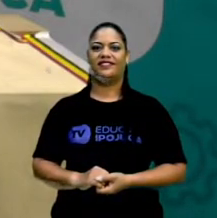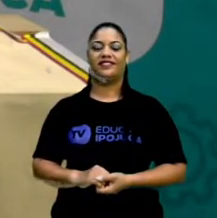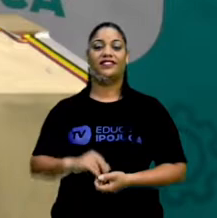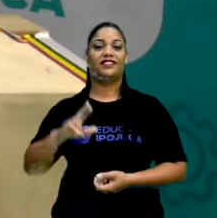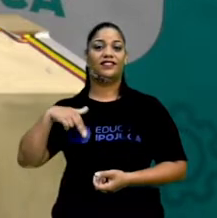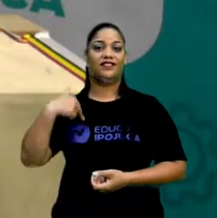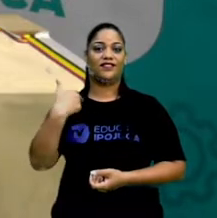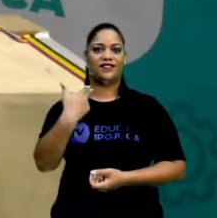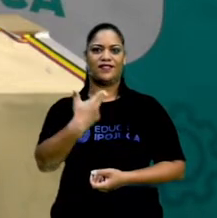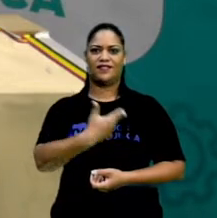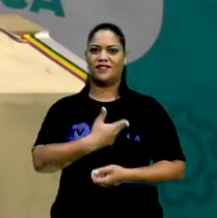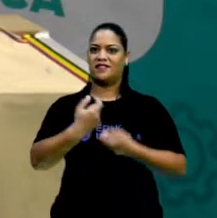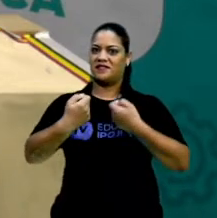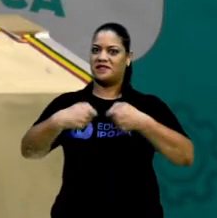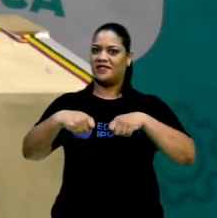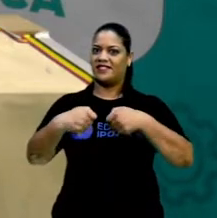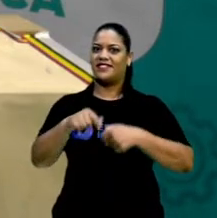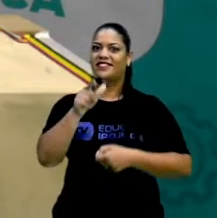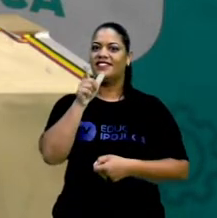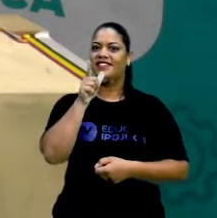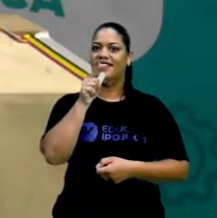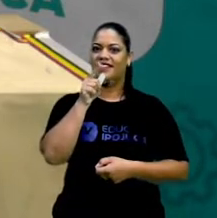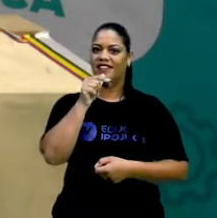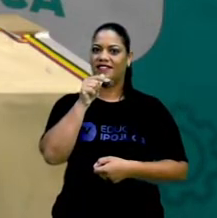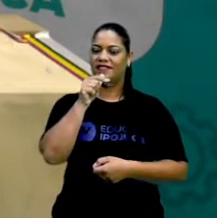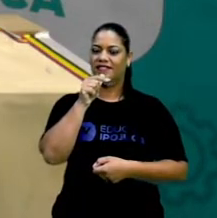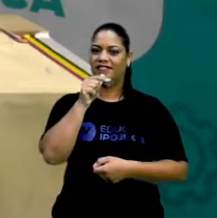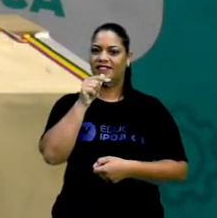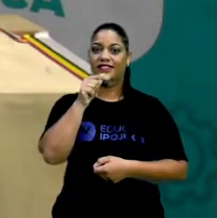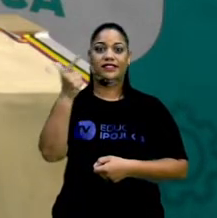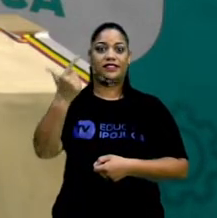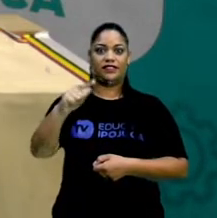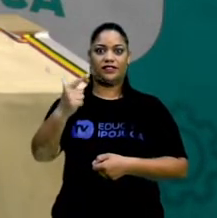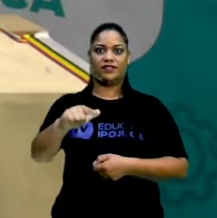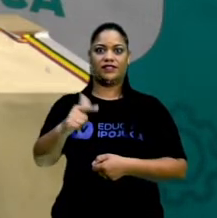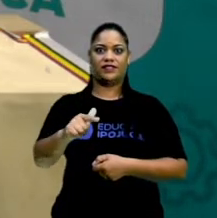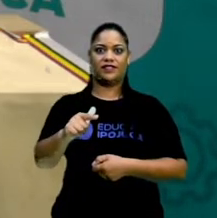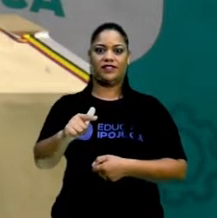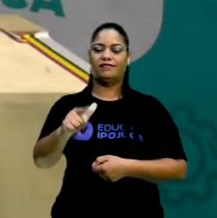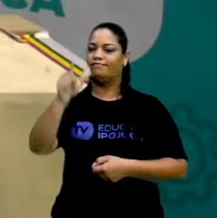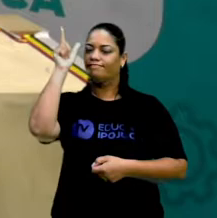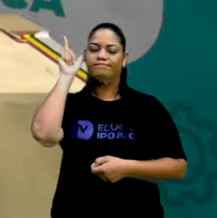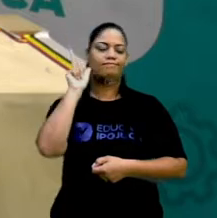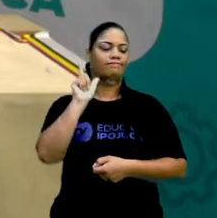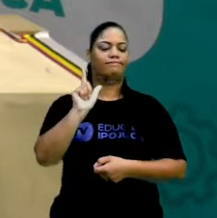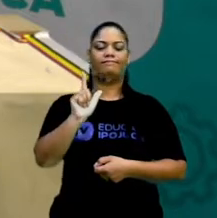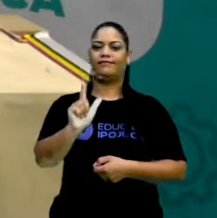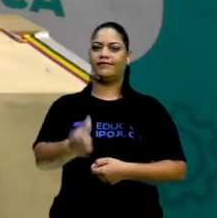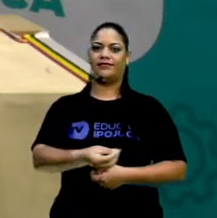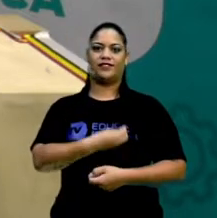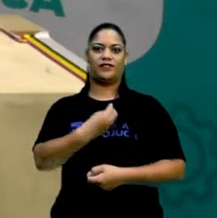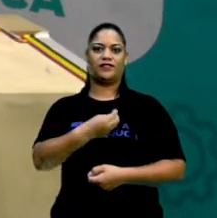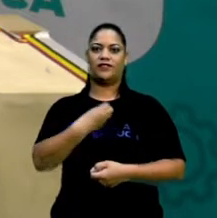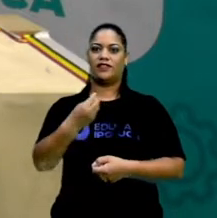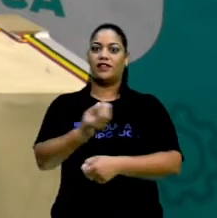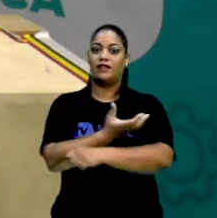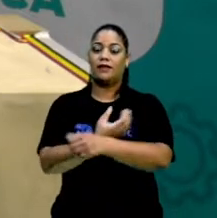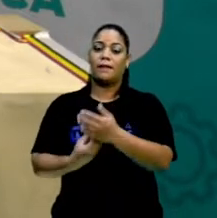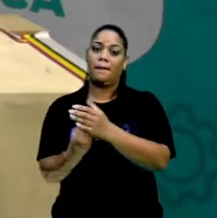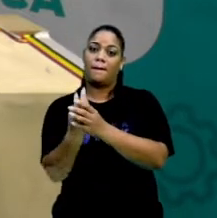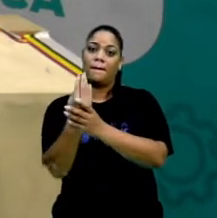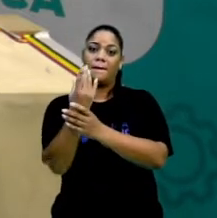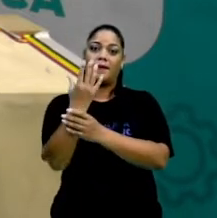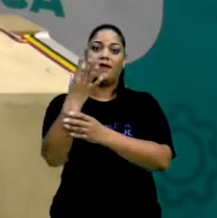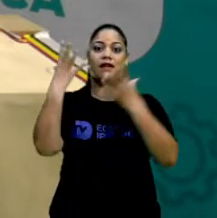Todos nós precisamos da água. Sem ela, não conseguiremos viver, plantas, animais